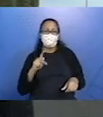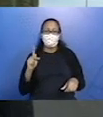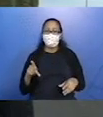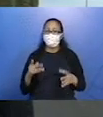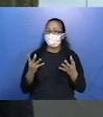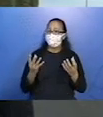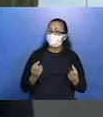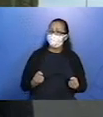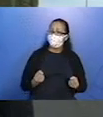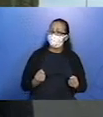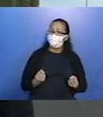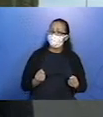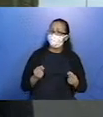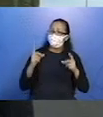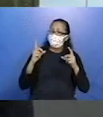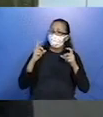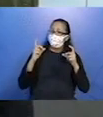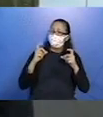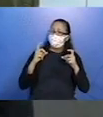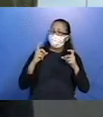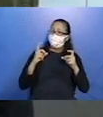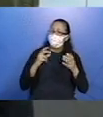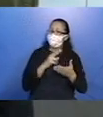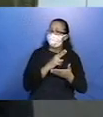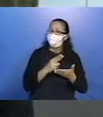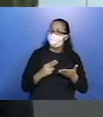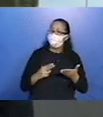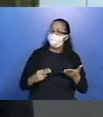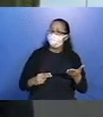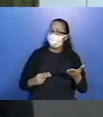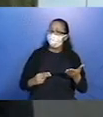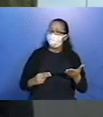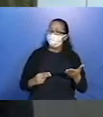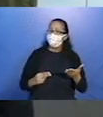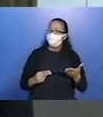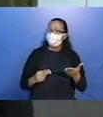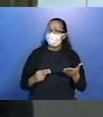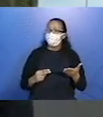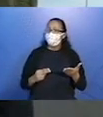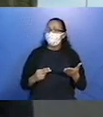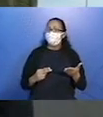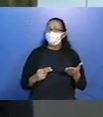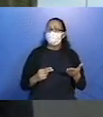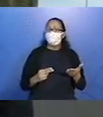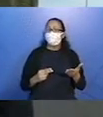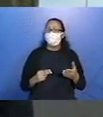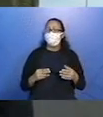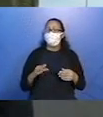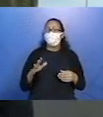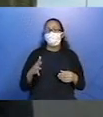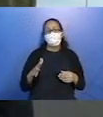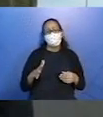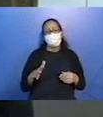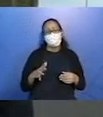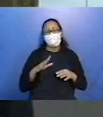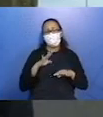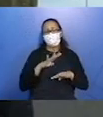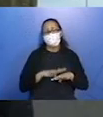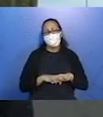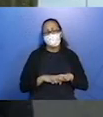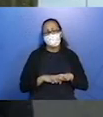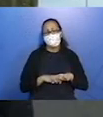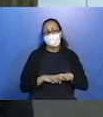cadernos assim, com o desenho a respeito da resolução daquele exercício, tanto de matemática como de história